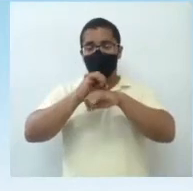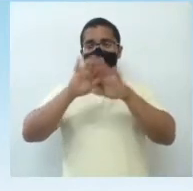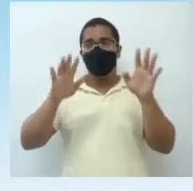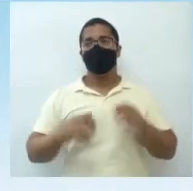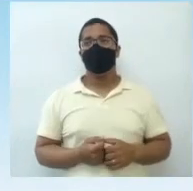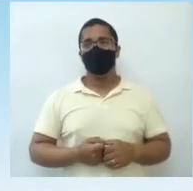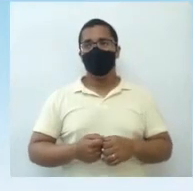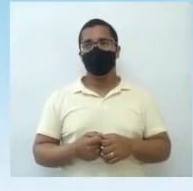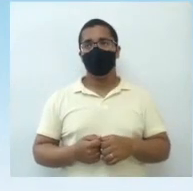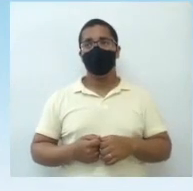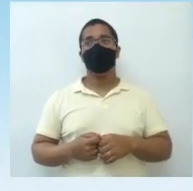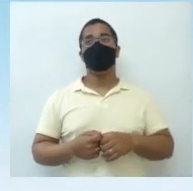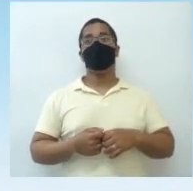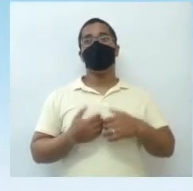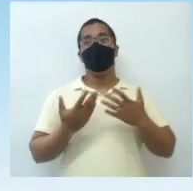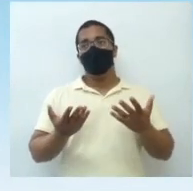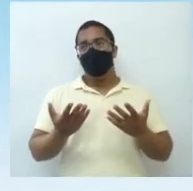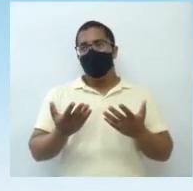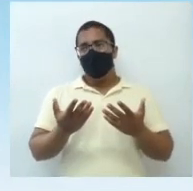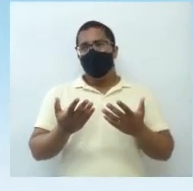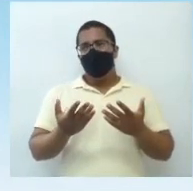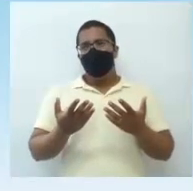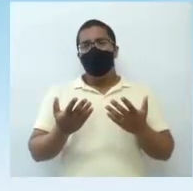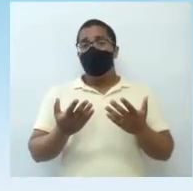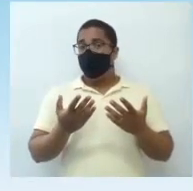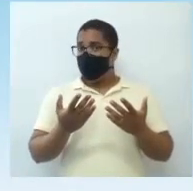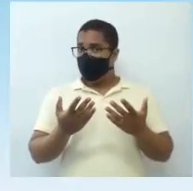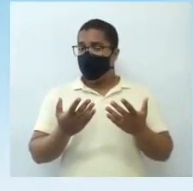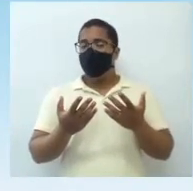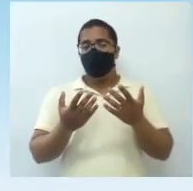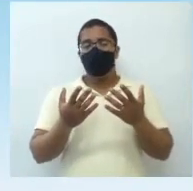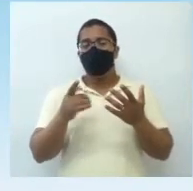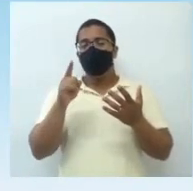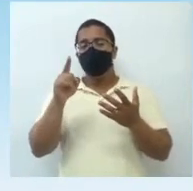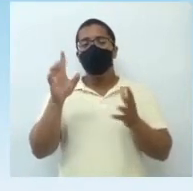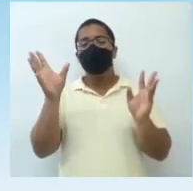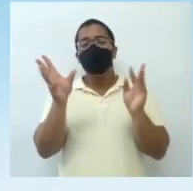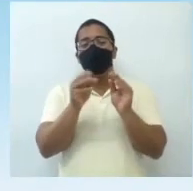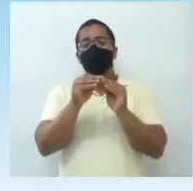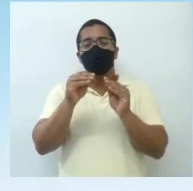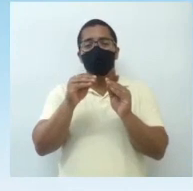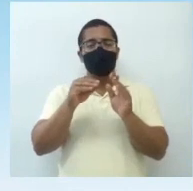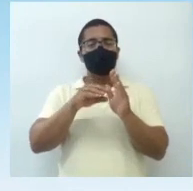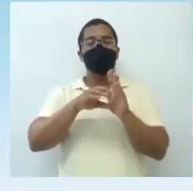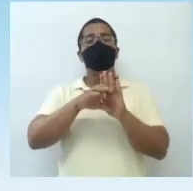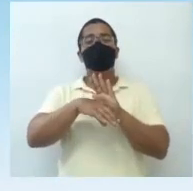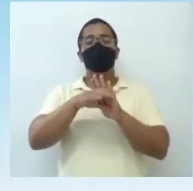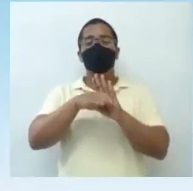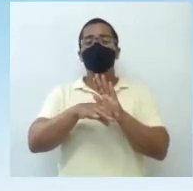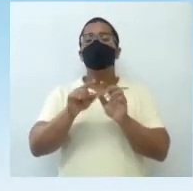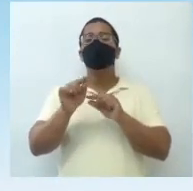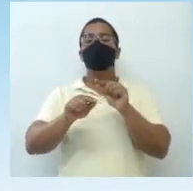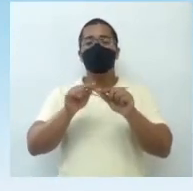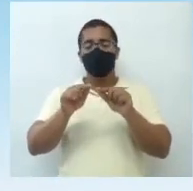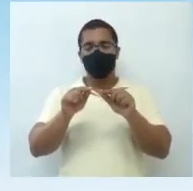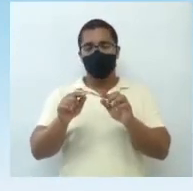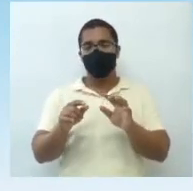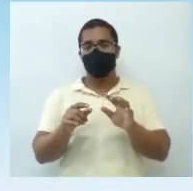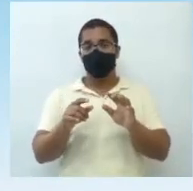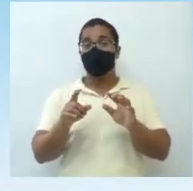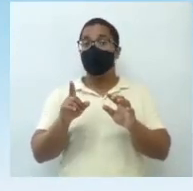então eu vou usar na teoria desse filósofo de habermas ele diz o seguinte